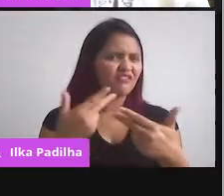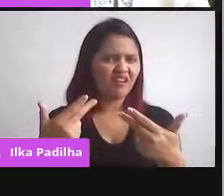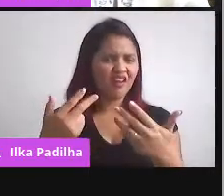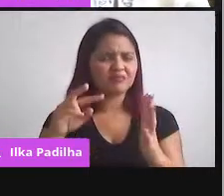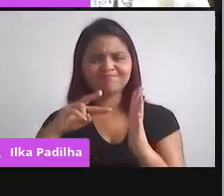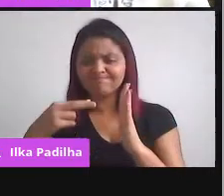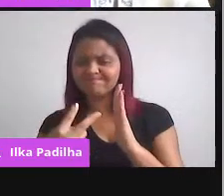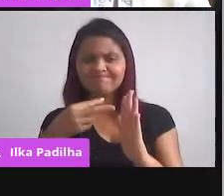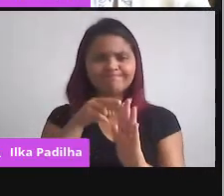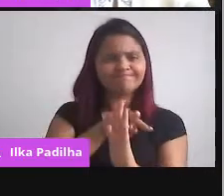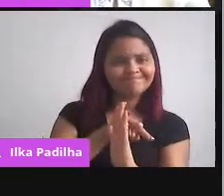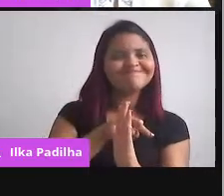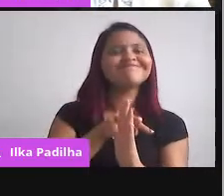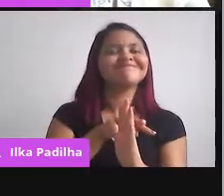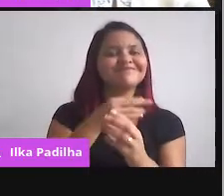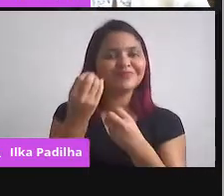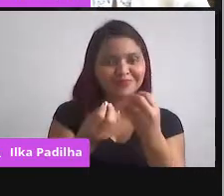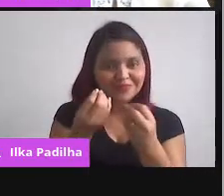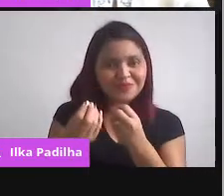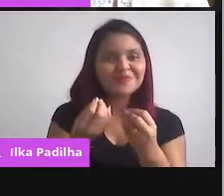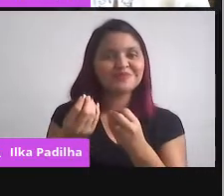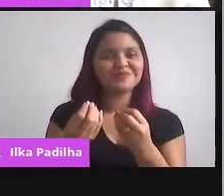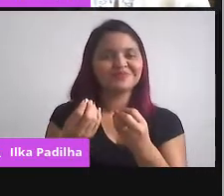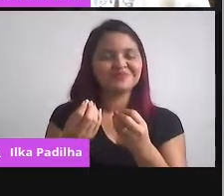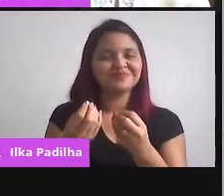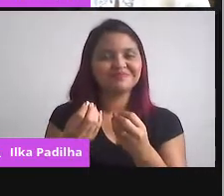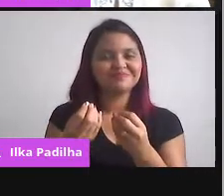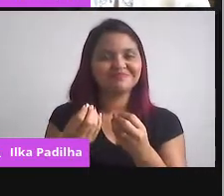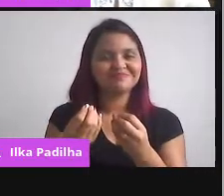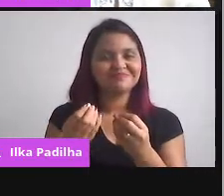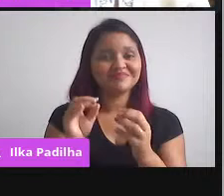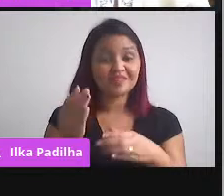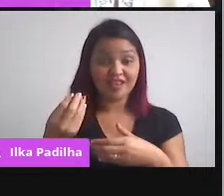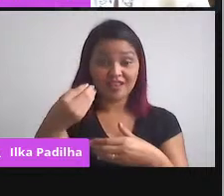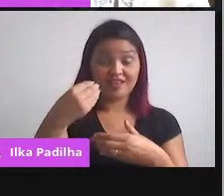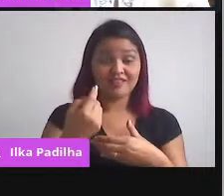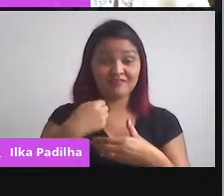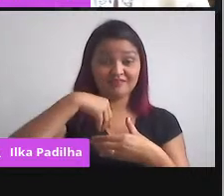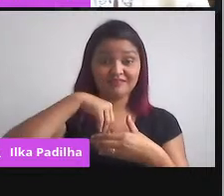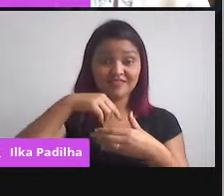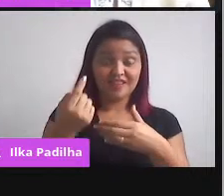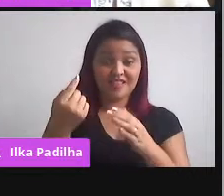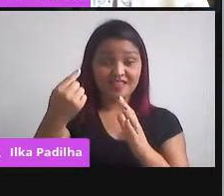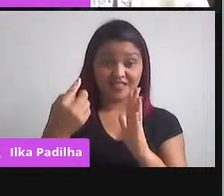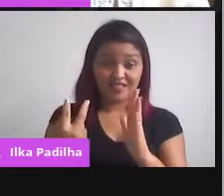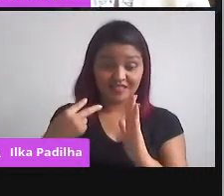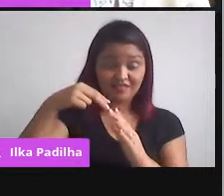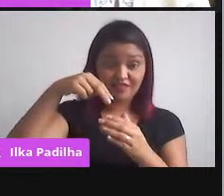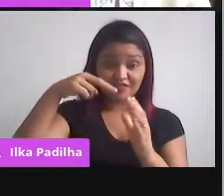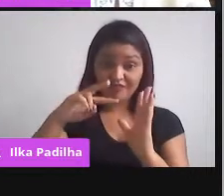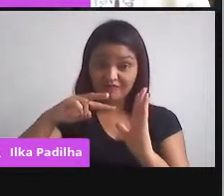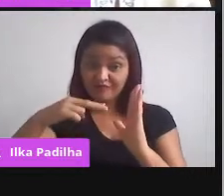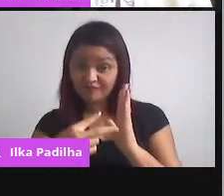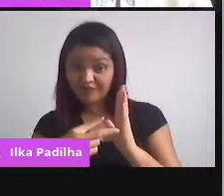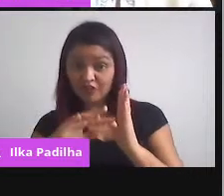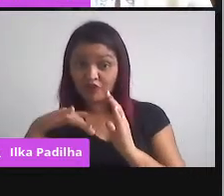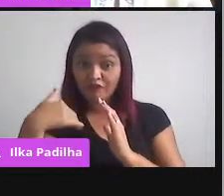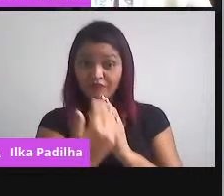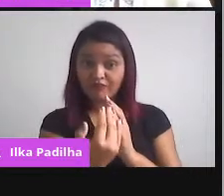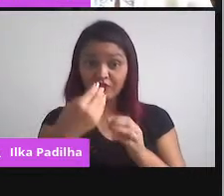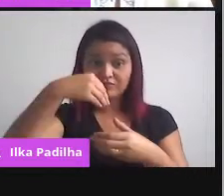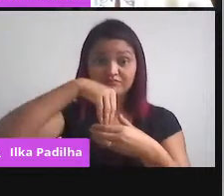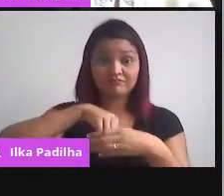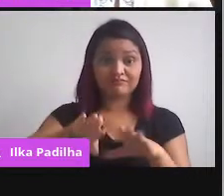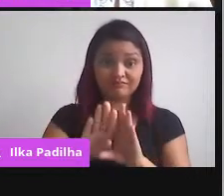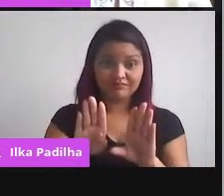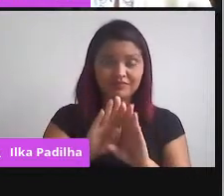de vertentes, interfaces internas e interfaces também externas. A ATD,